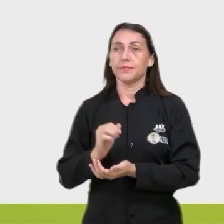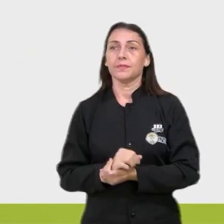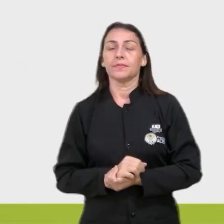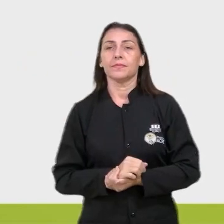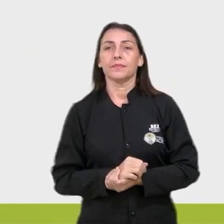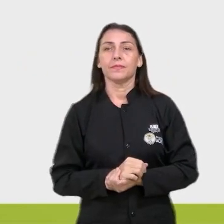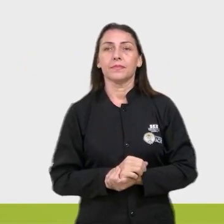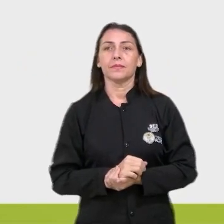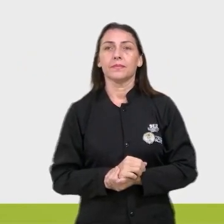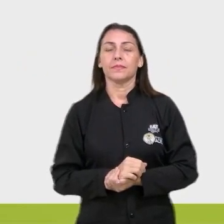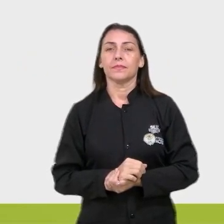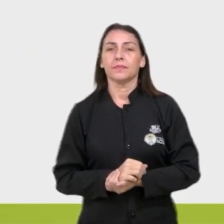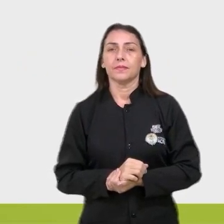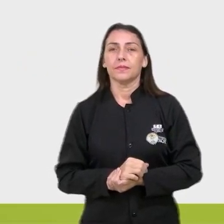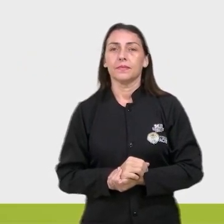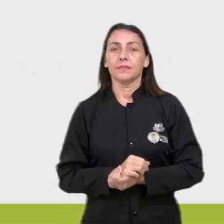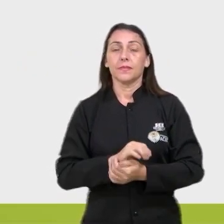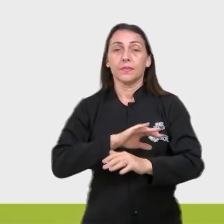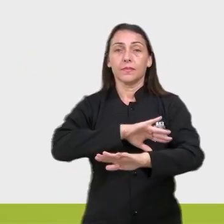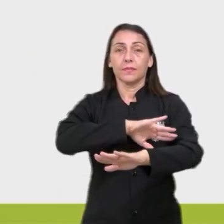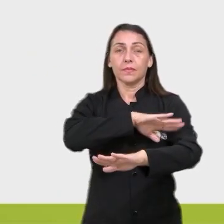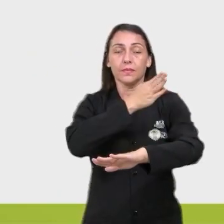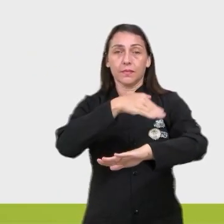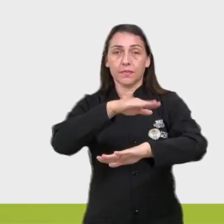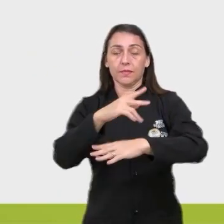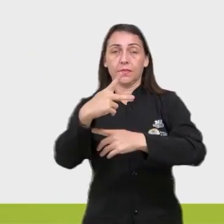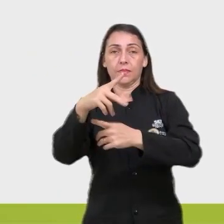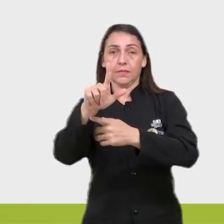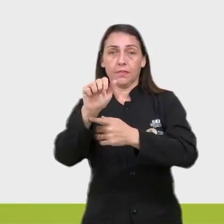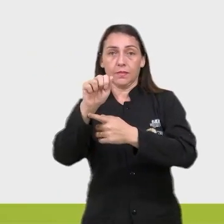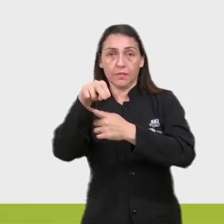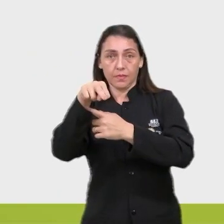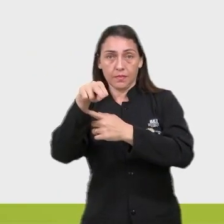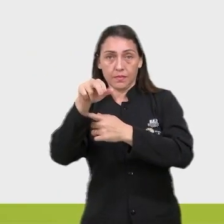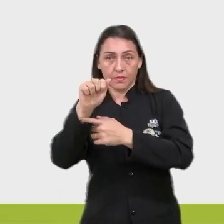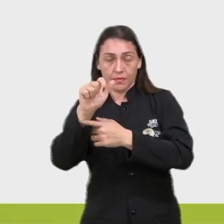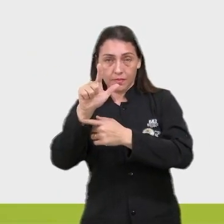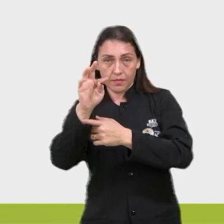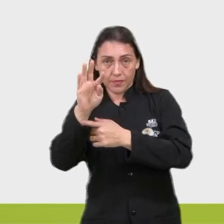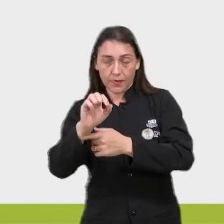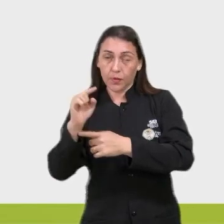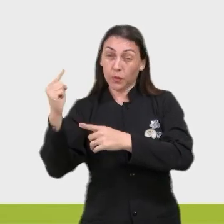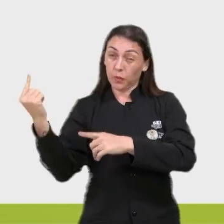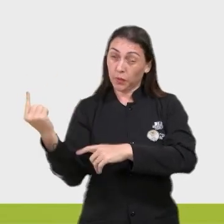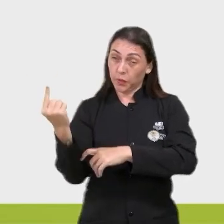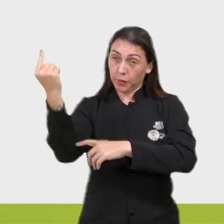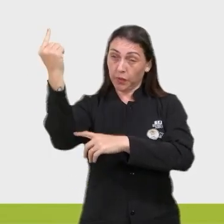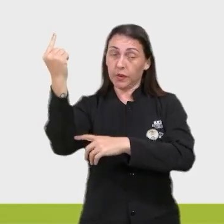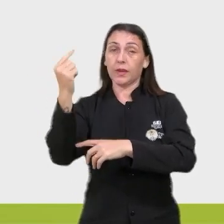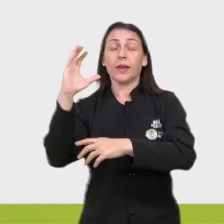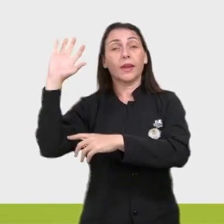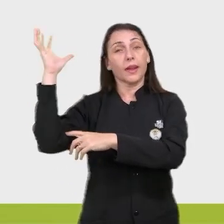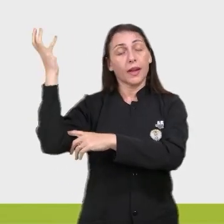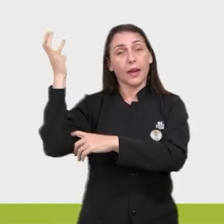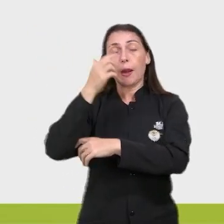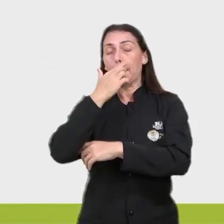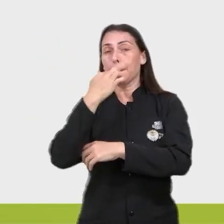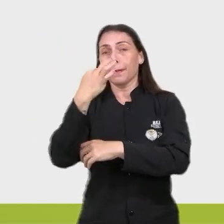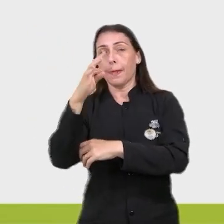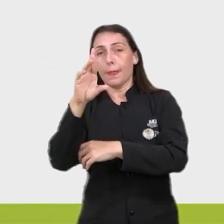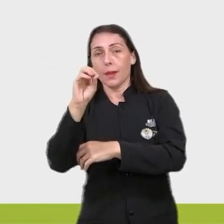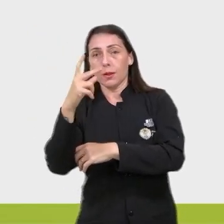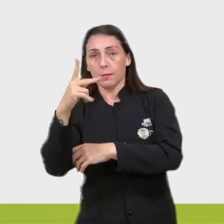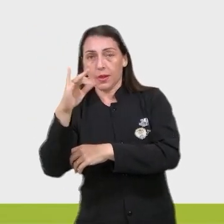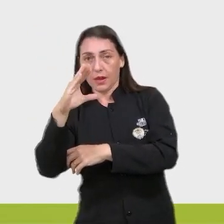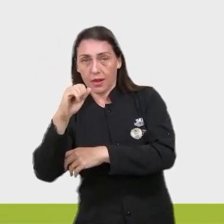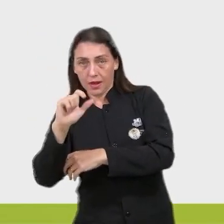Cerrado aí, bem no centro. Então, o relevo do Cerrado é o Planalto e Chapadões, que são áreas mais elevadas. Clima é tropical,